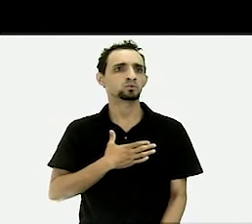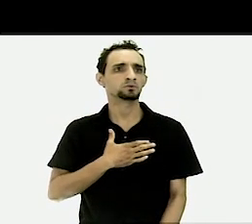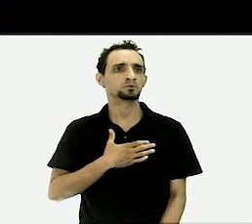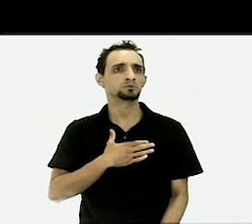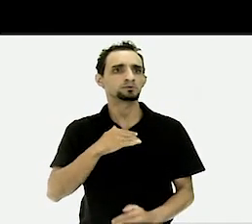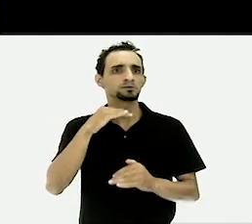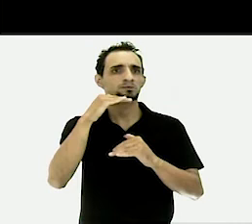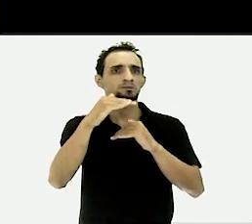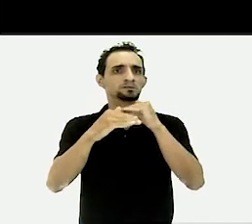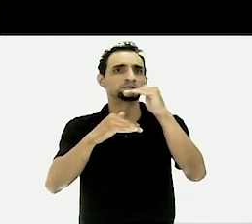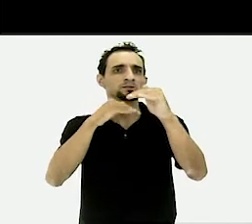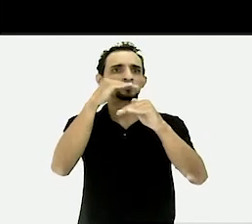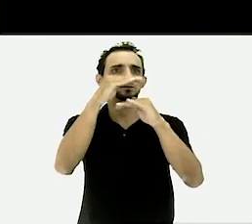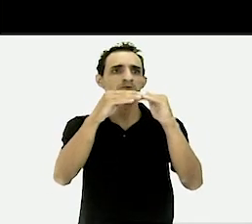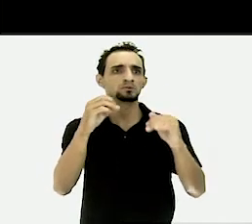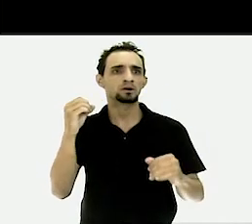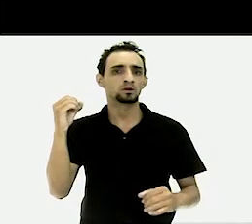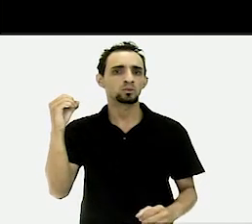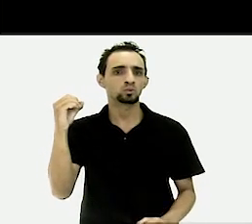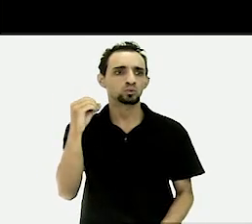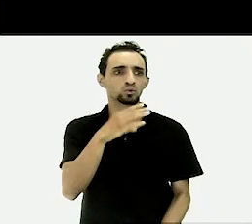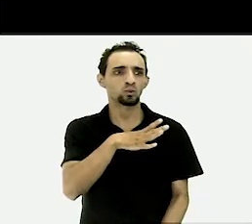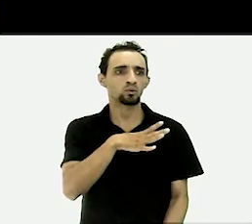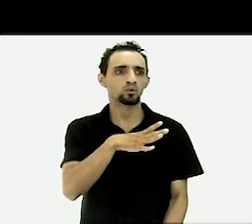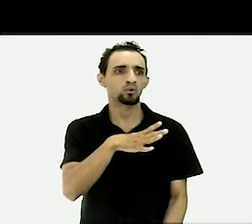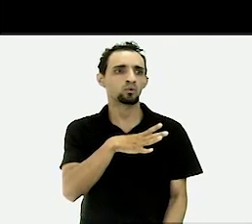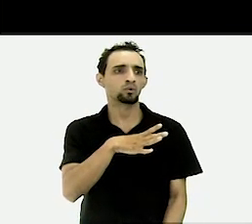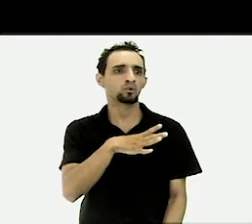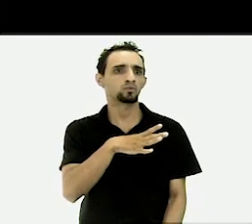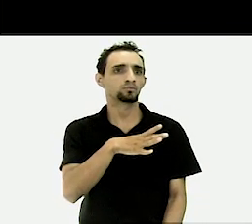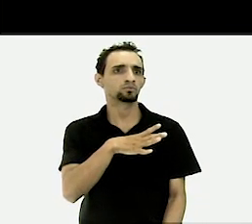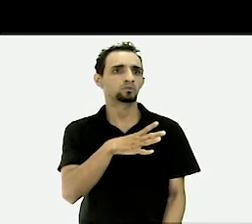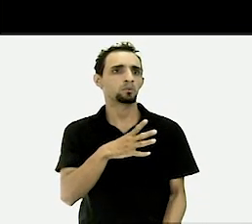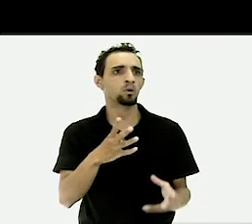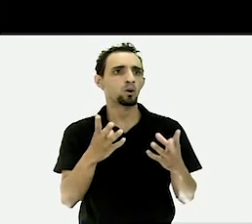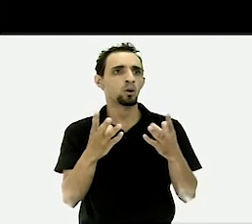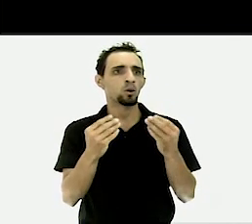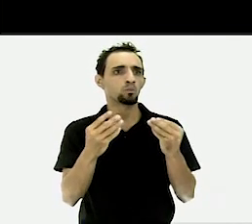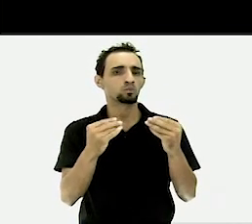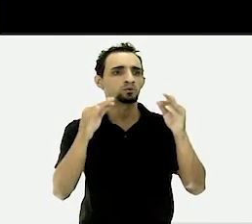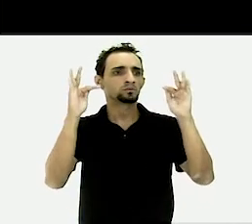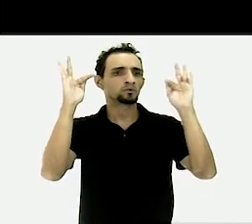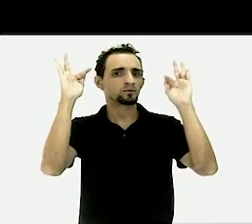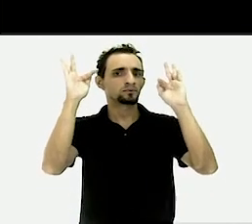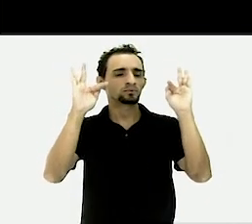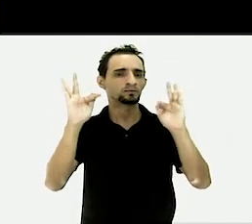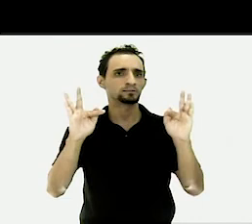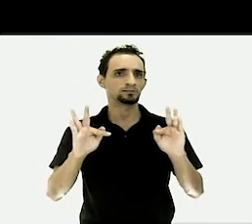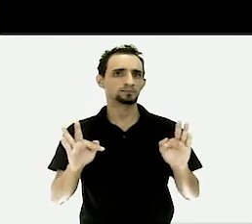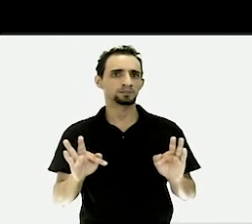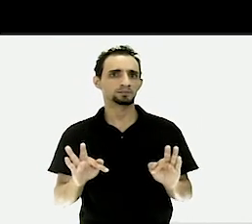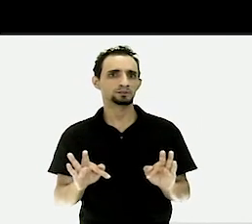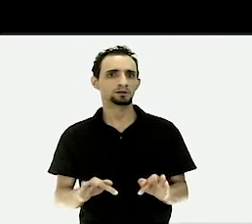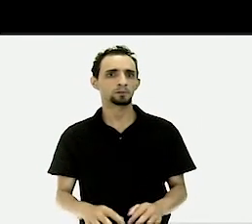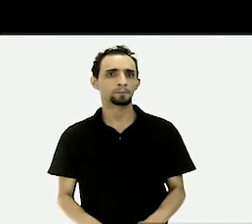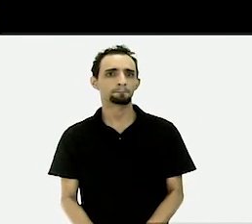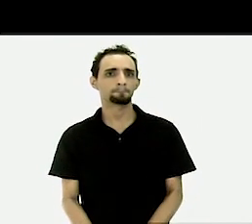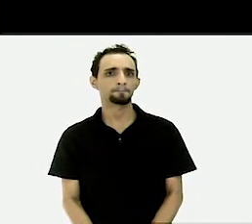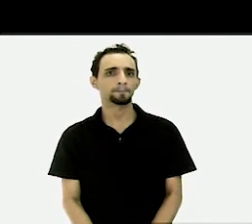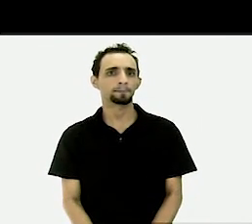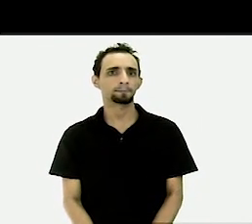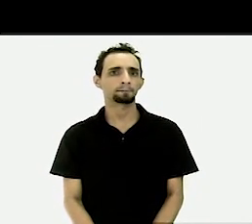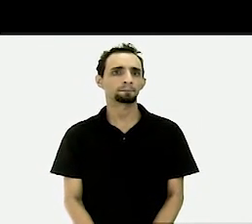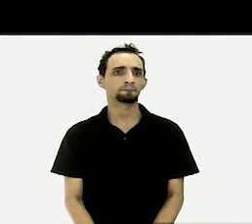7 anos, 7? Professor de tecnologia, e a mulher falando de tecnologia, o Juninho deu um show lá, nos representou muitíssimo bem. O Joster e o Dito tinham ido